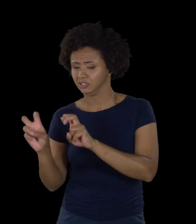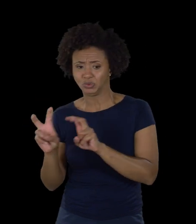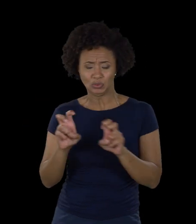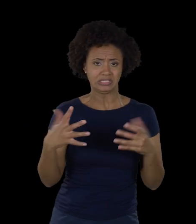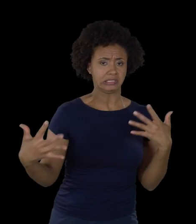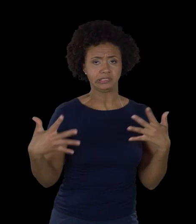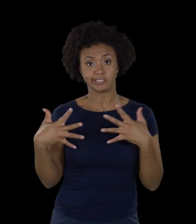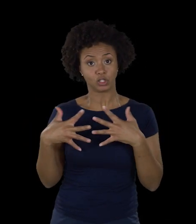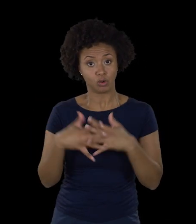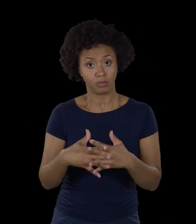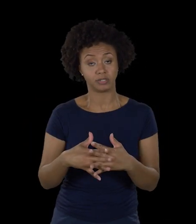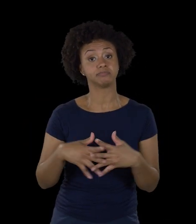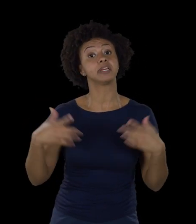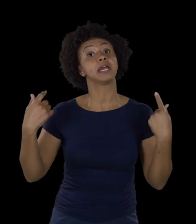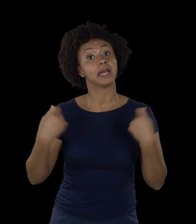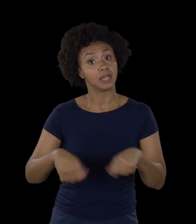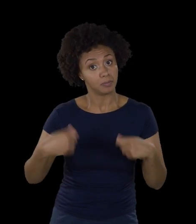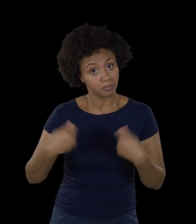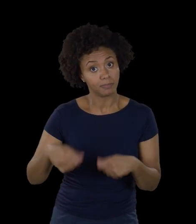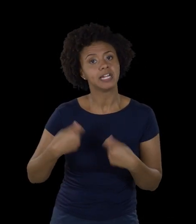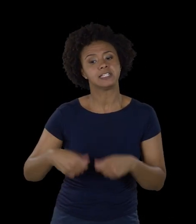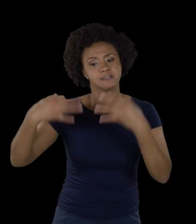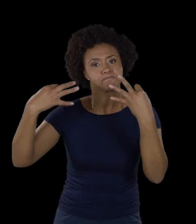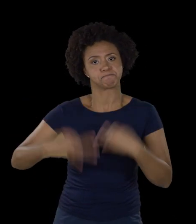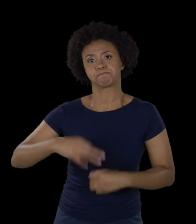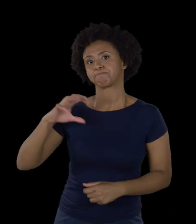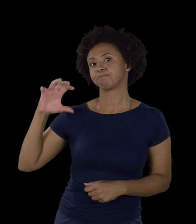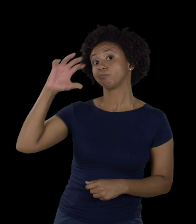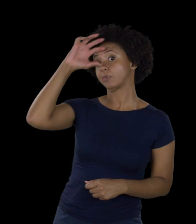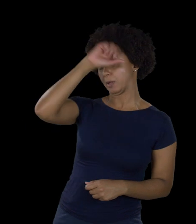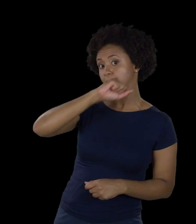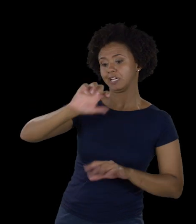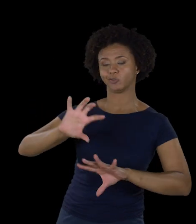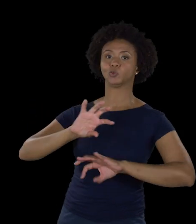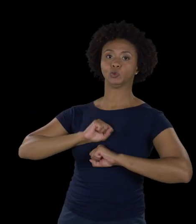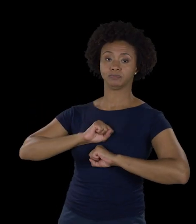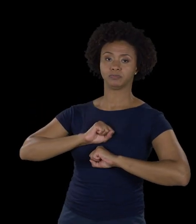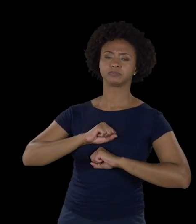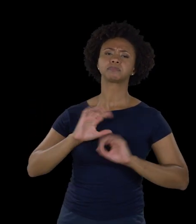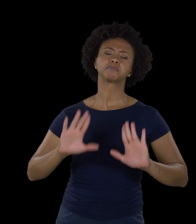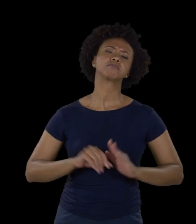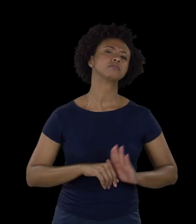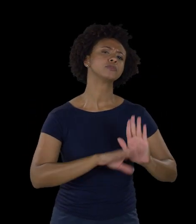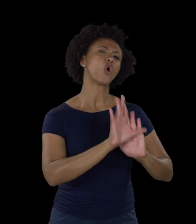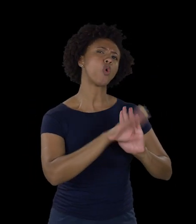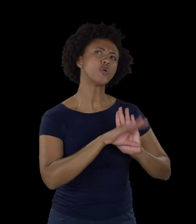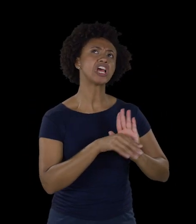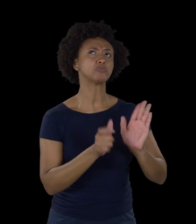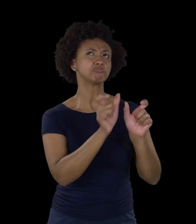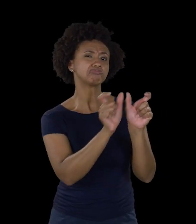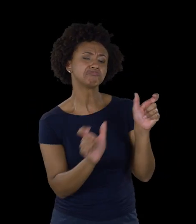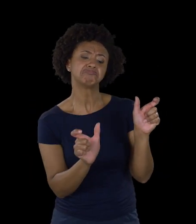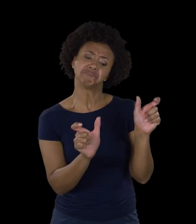ser bem aprendizados. Na verdade, o conceito em si é fácil.